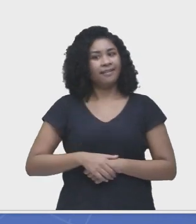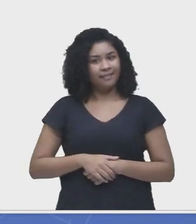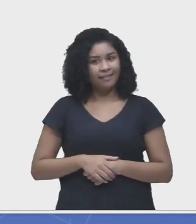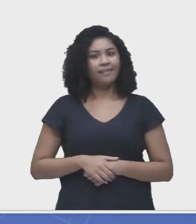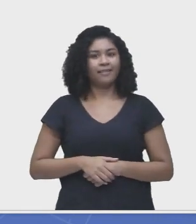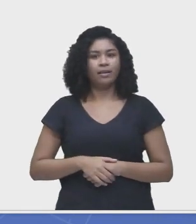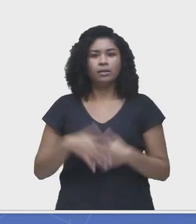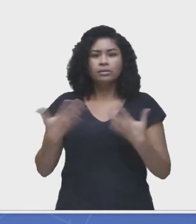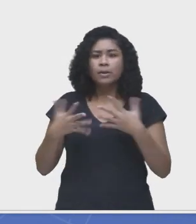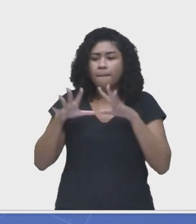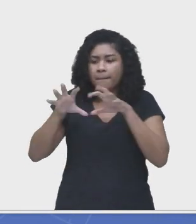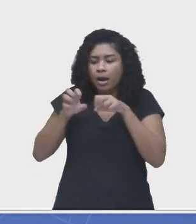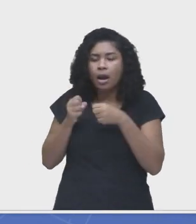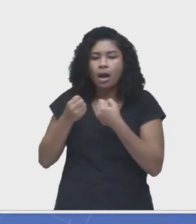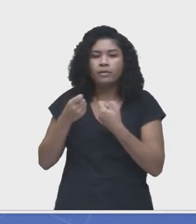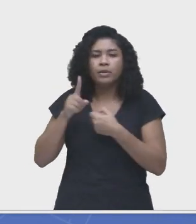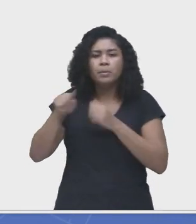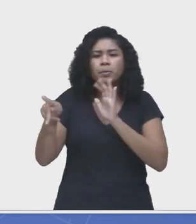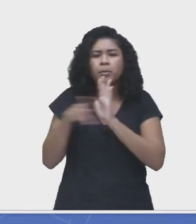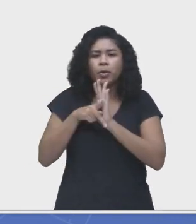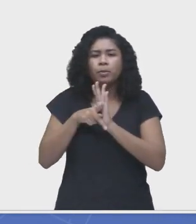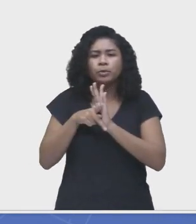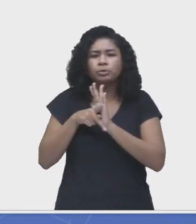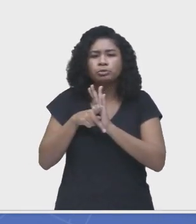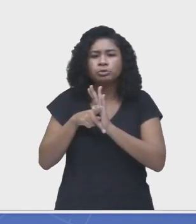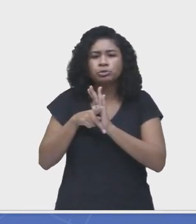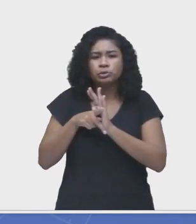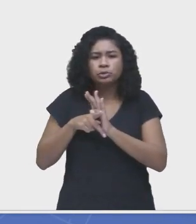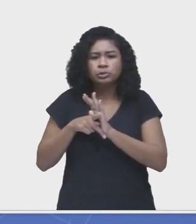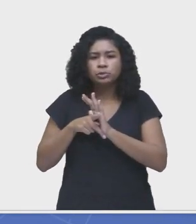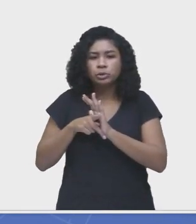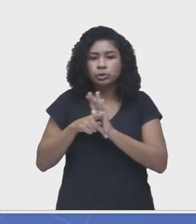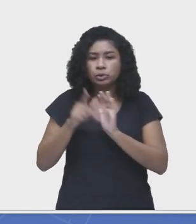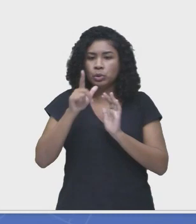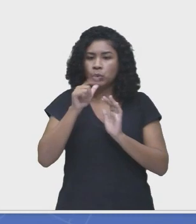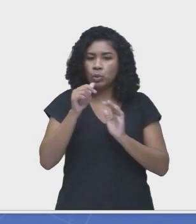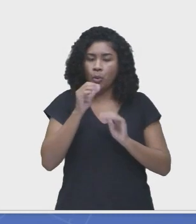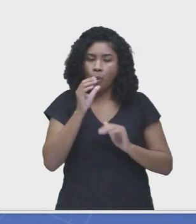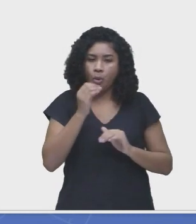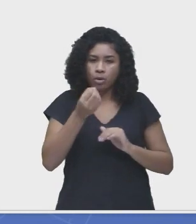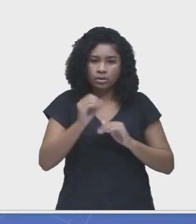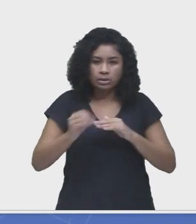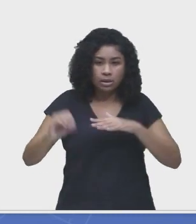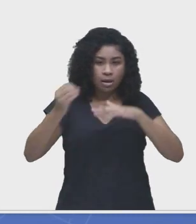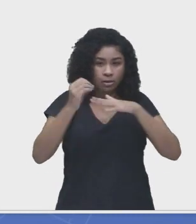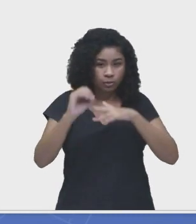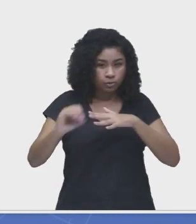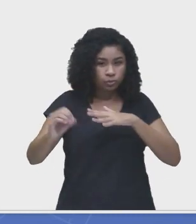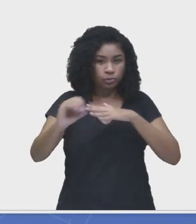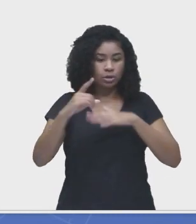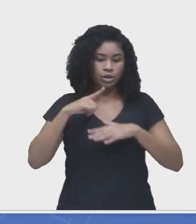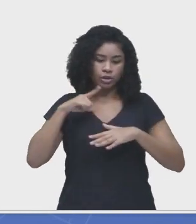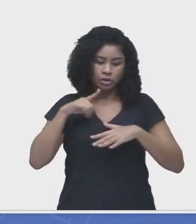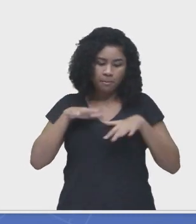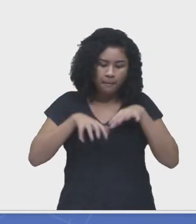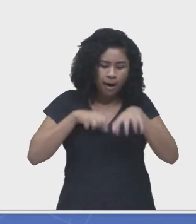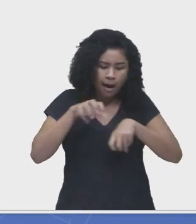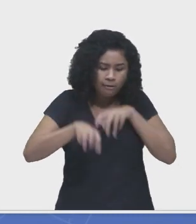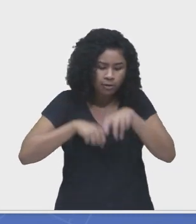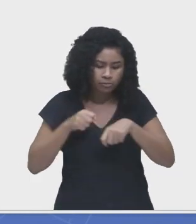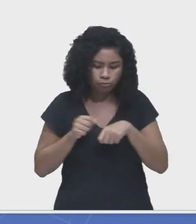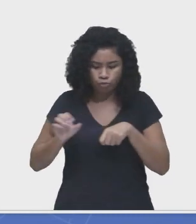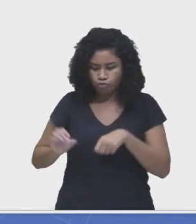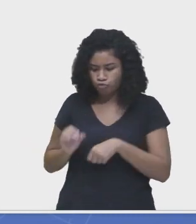essa púrpura de um molusco, ali que era retirado do oceano. Aliás, do mar, perdão, do mar Mediterrâneo ali. E